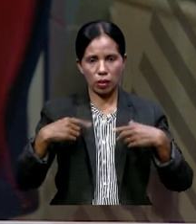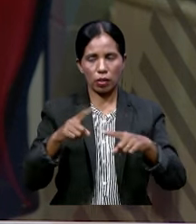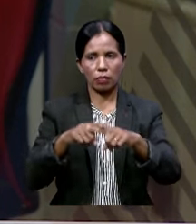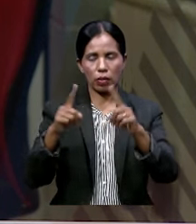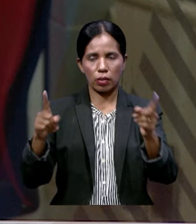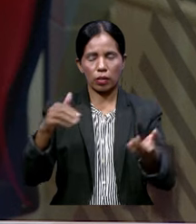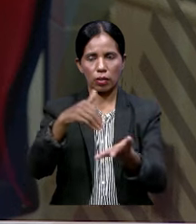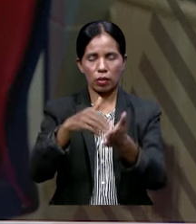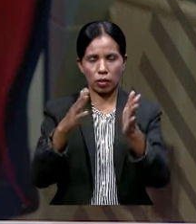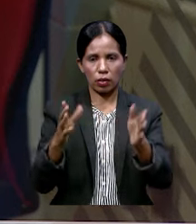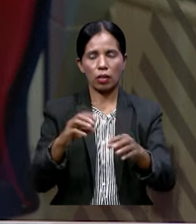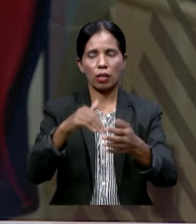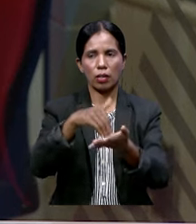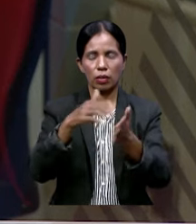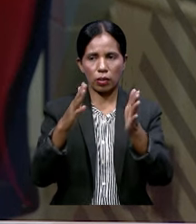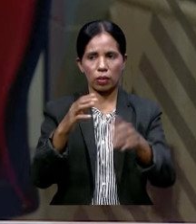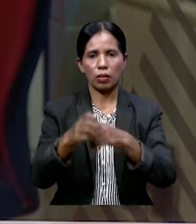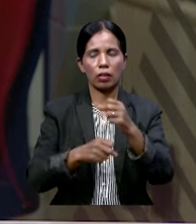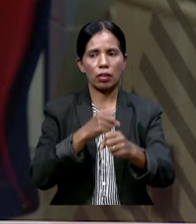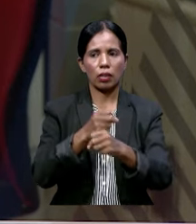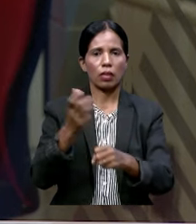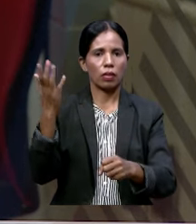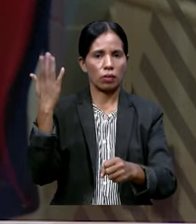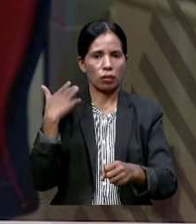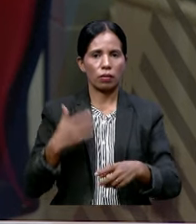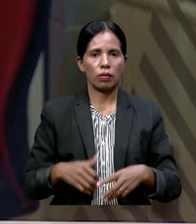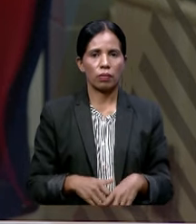diploma durante sira ia tina kotok.